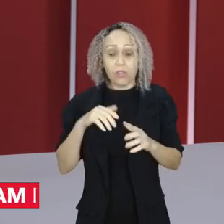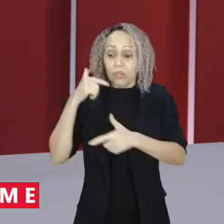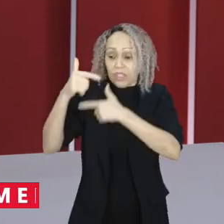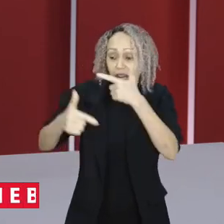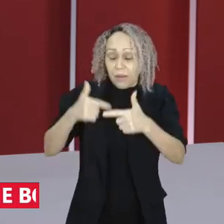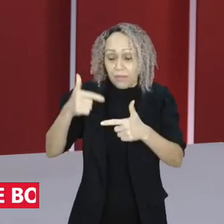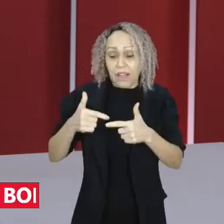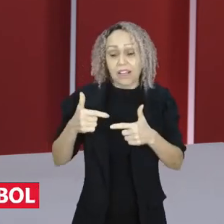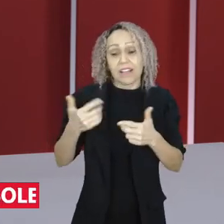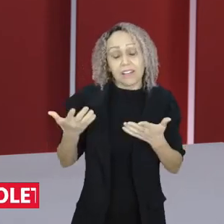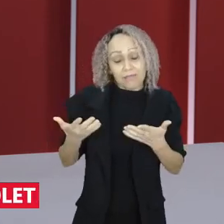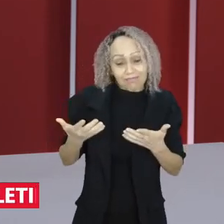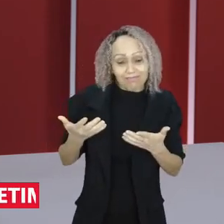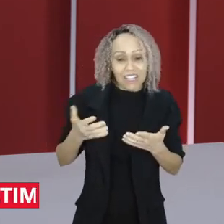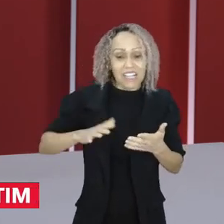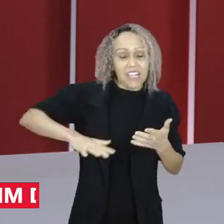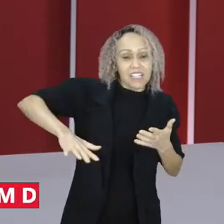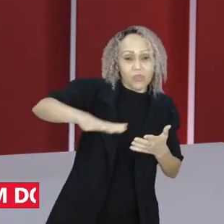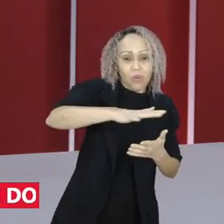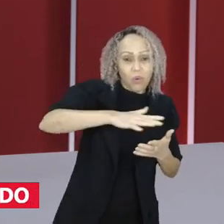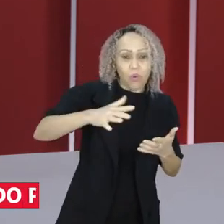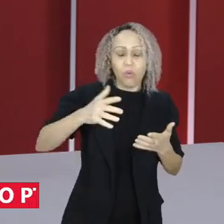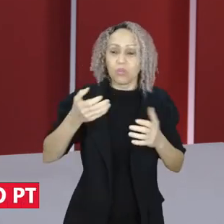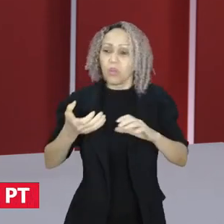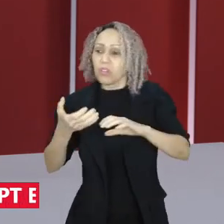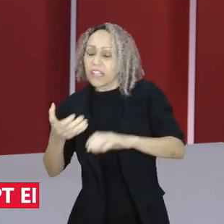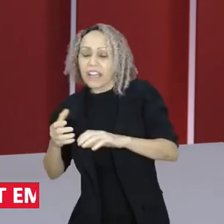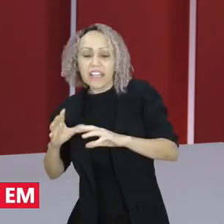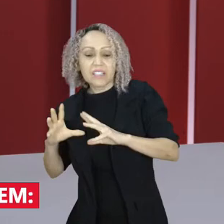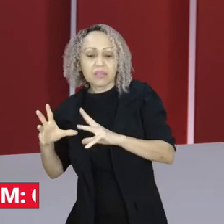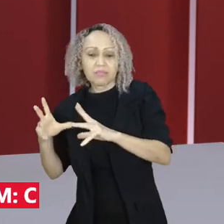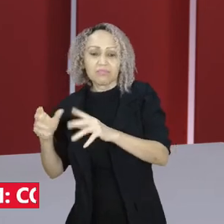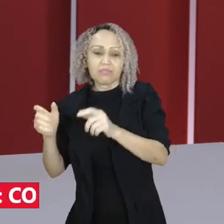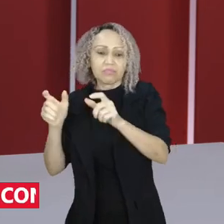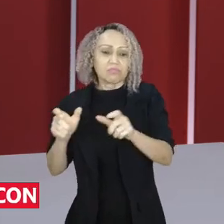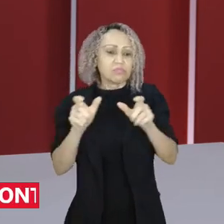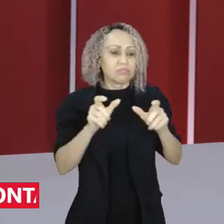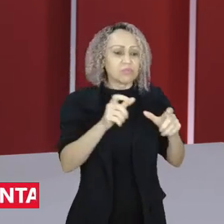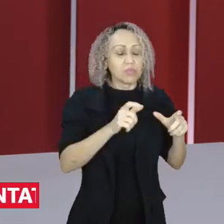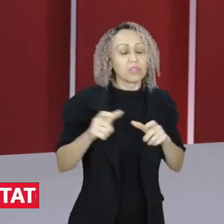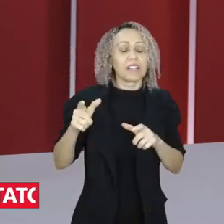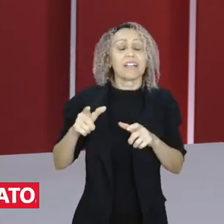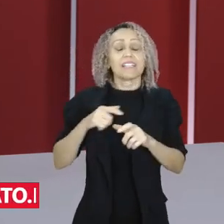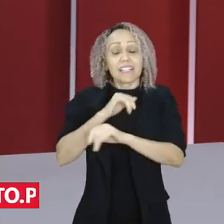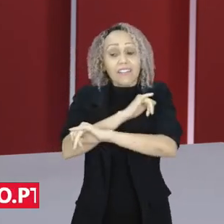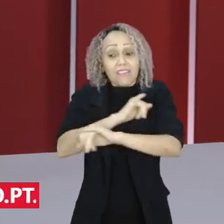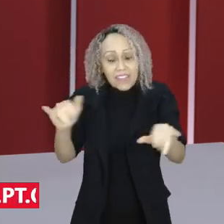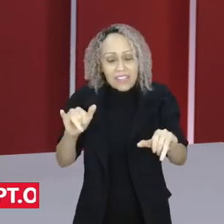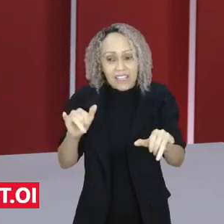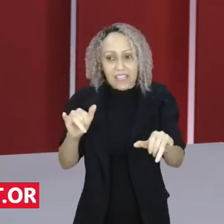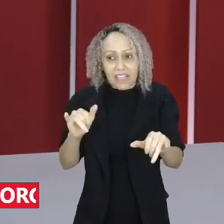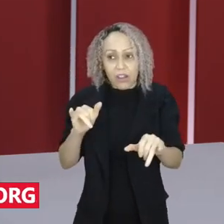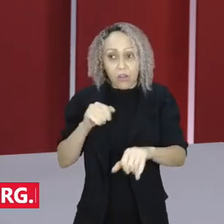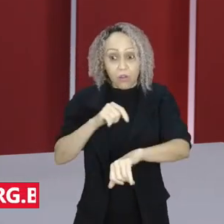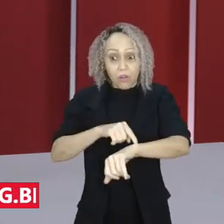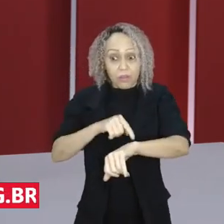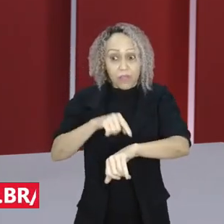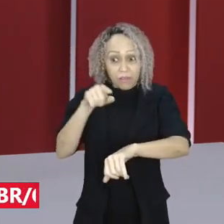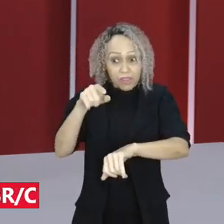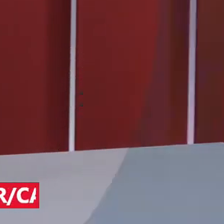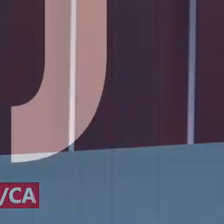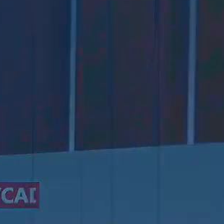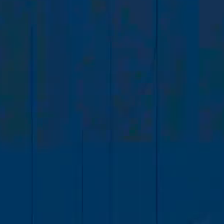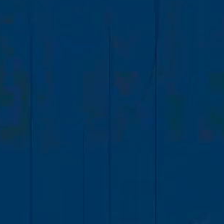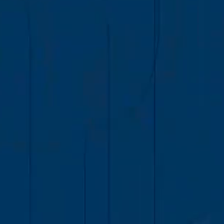no nosso encontro ao vivo todos os dias a gente se encontra de novo amanhã terça-feira te espero às 9 horas da manhã ótimo dia para